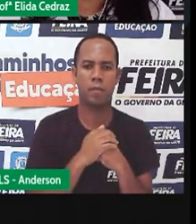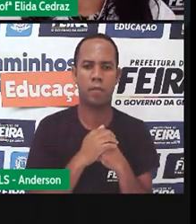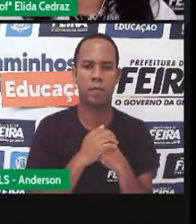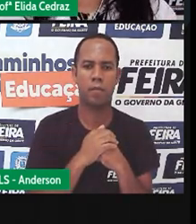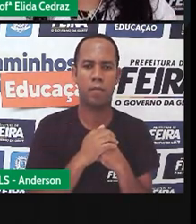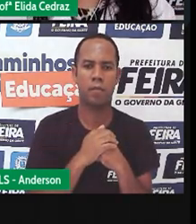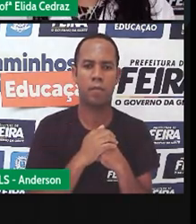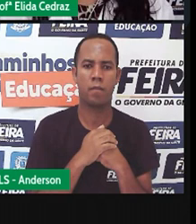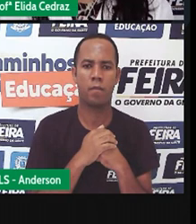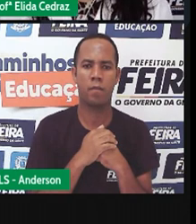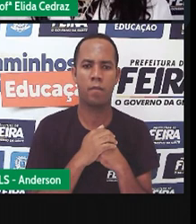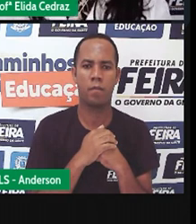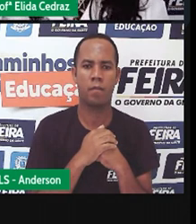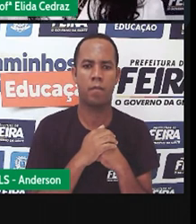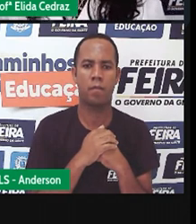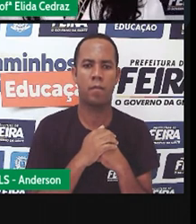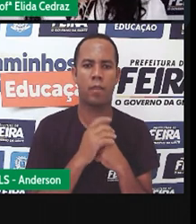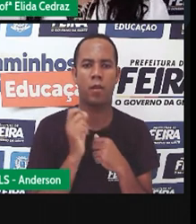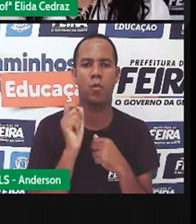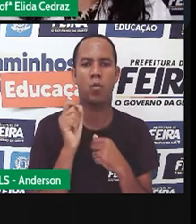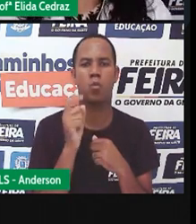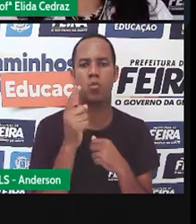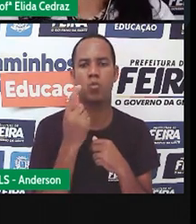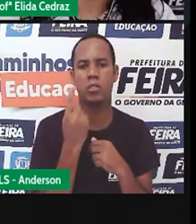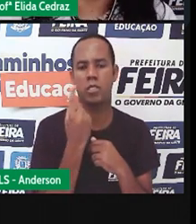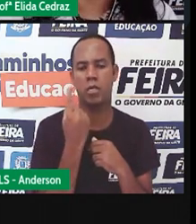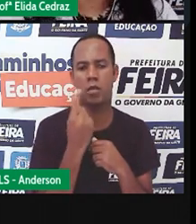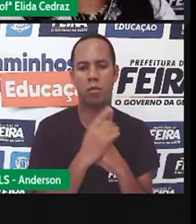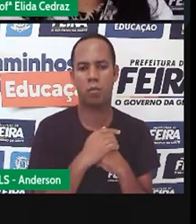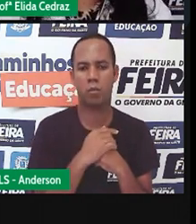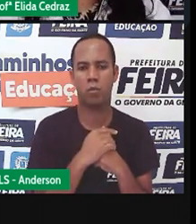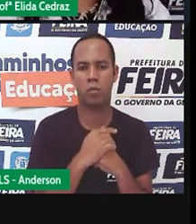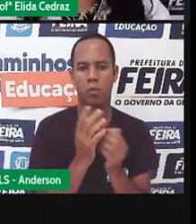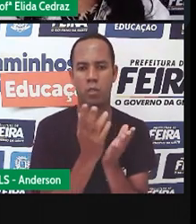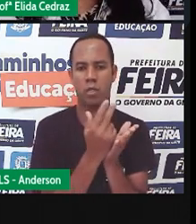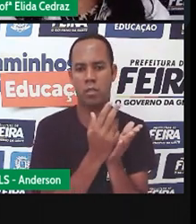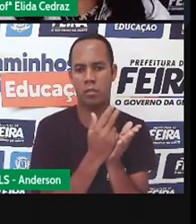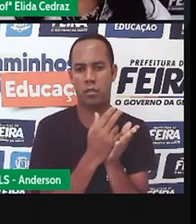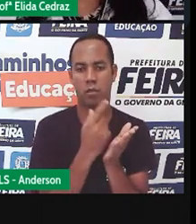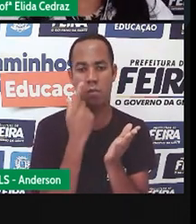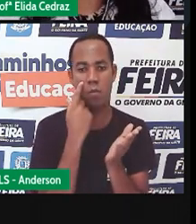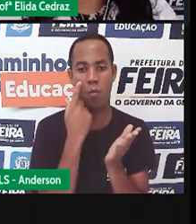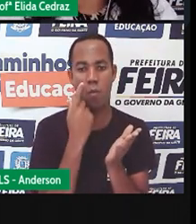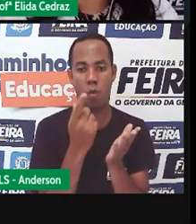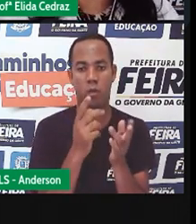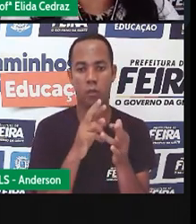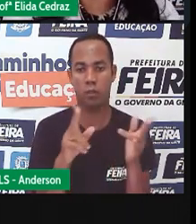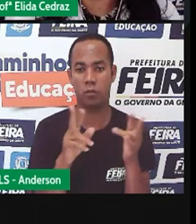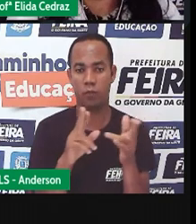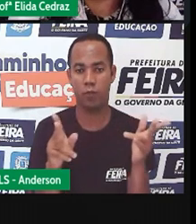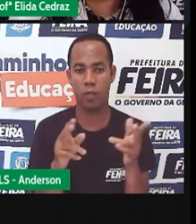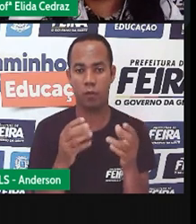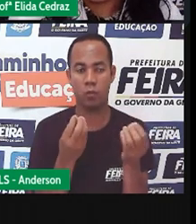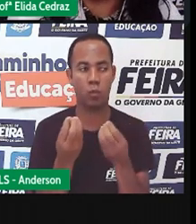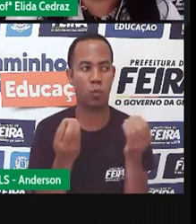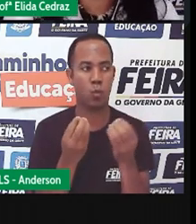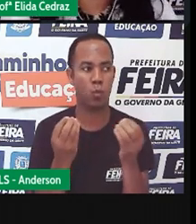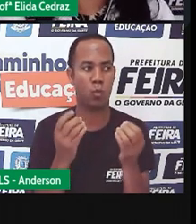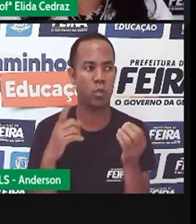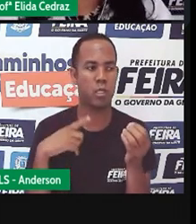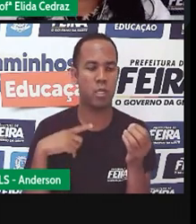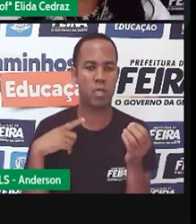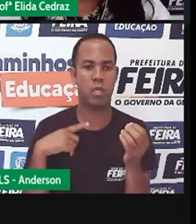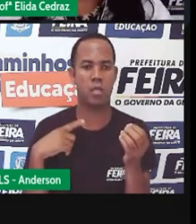triângulo? Isso. Olha só. As figuras geométricas, como as que têm